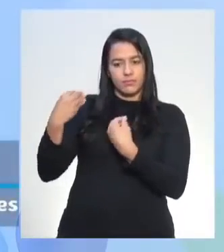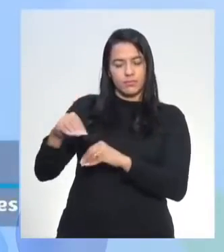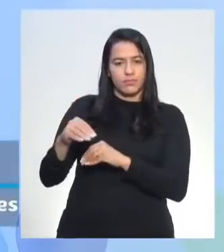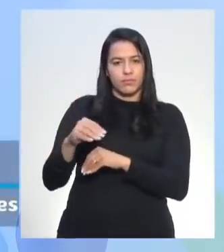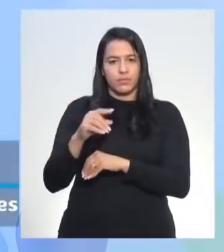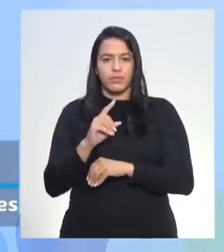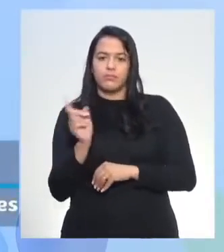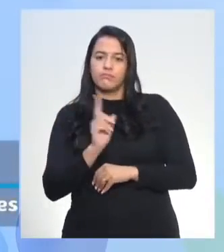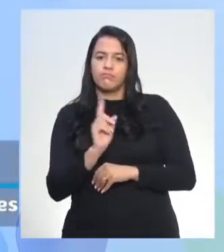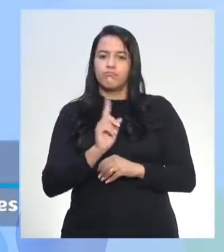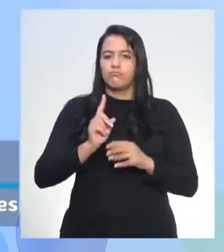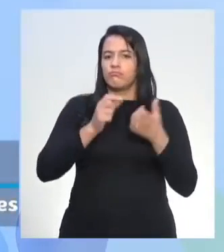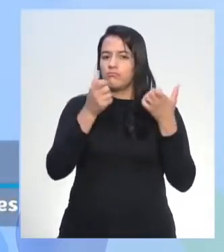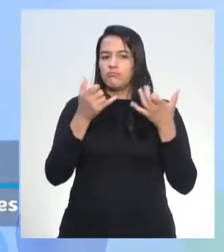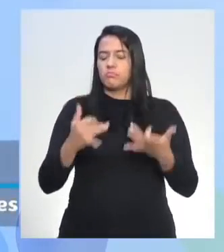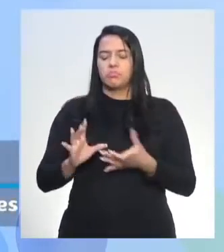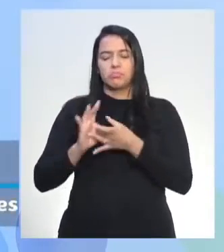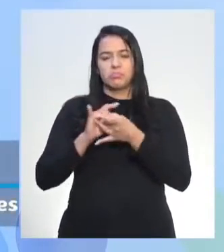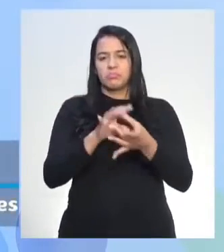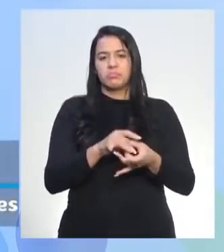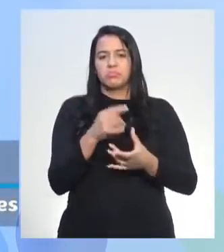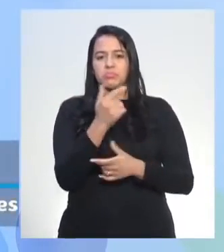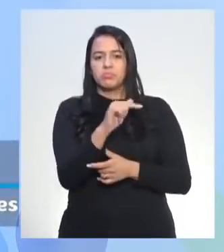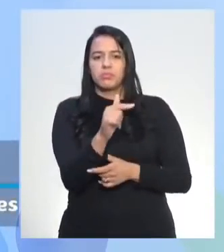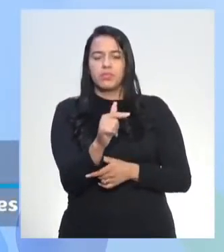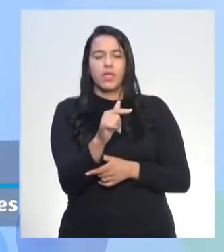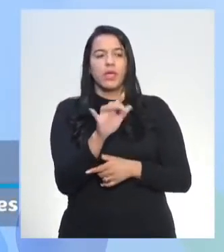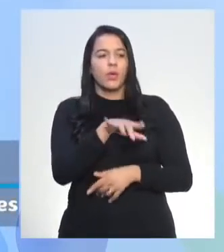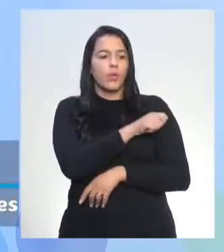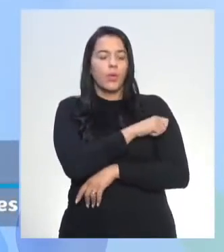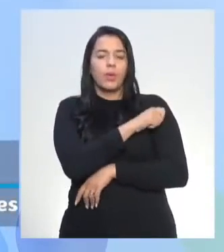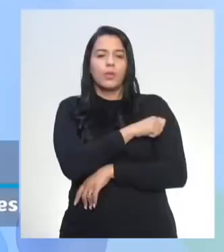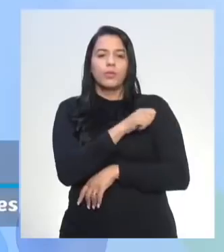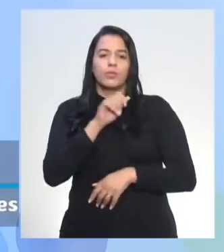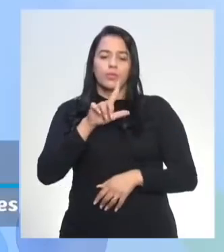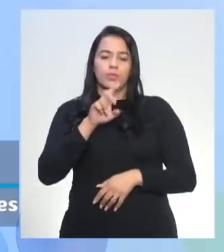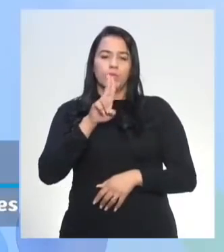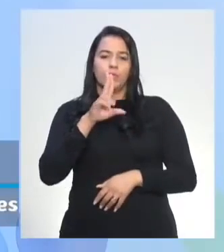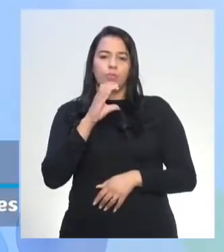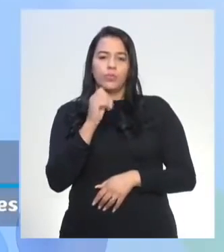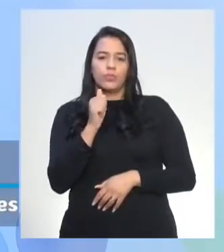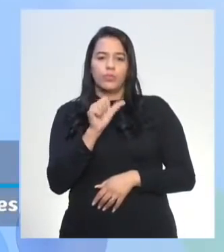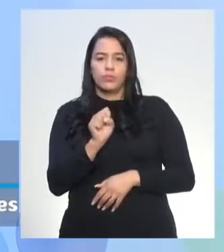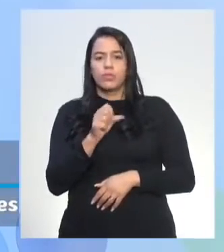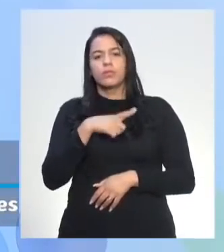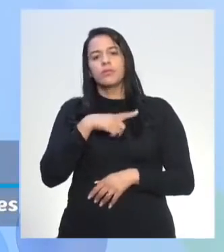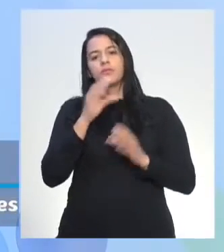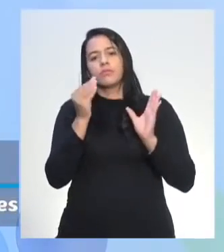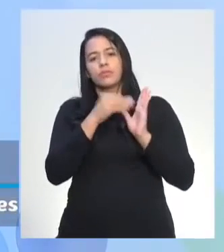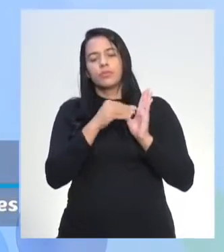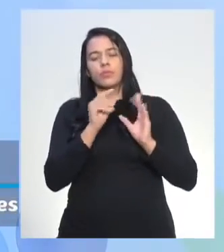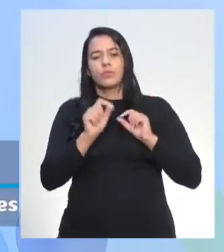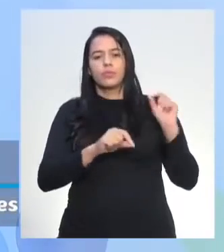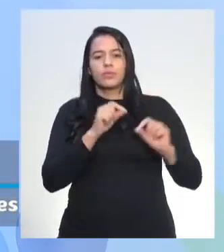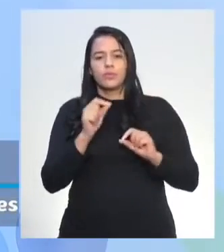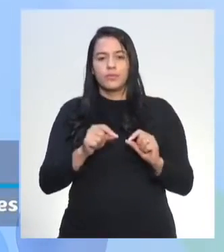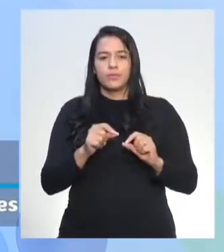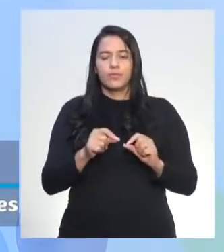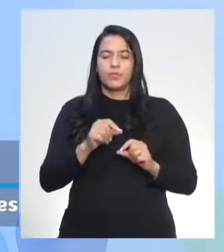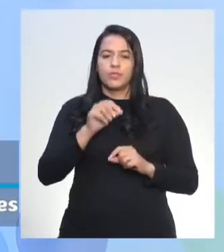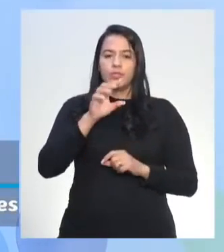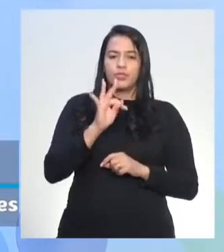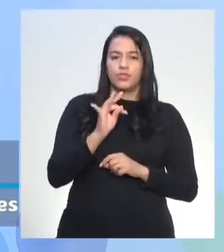Não, explicaram. Não falaram dentro do contexto, mas também o aluno Lucas, da professora Regiane, coloca assim,